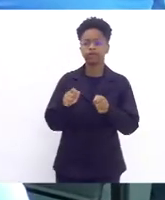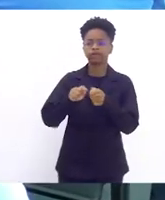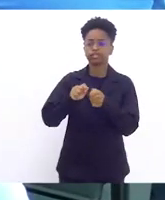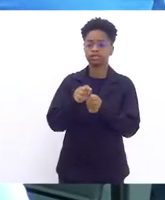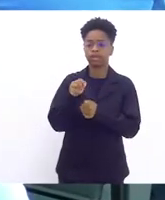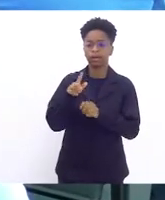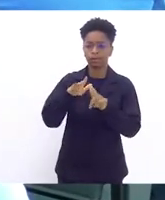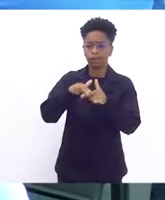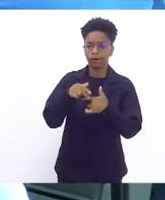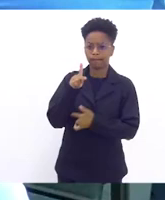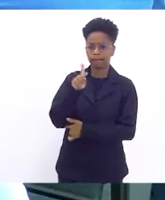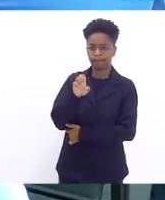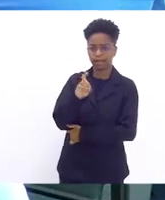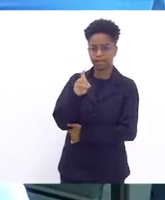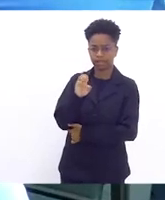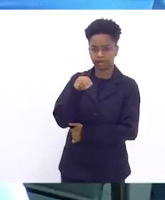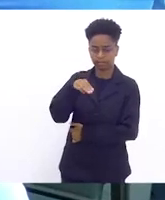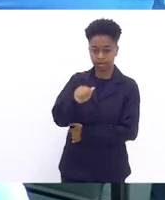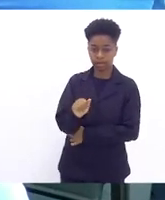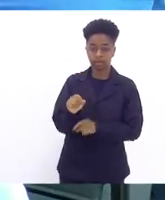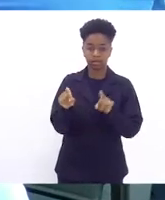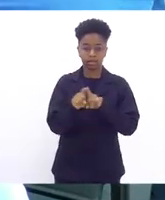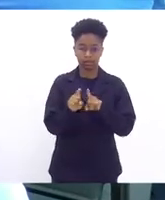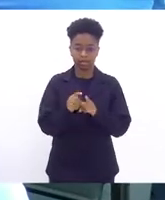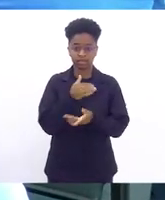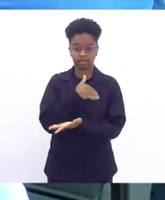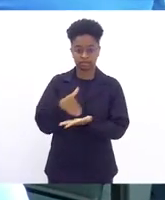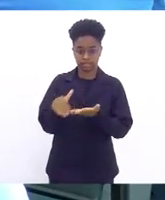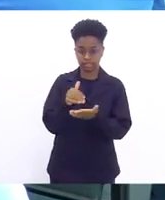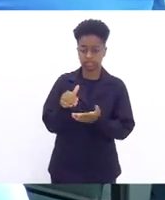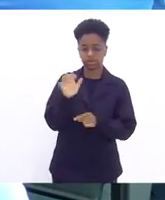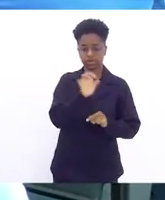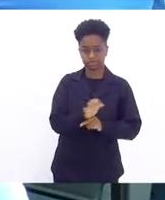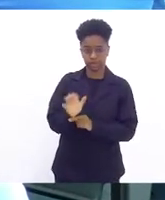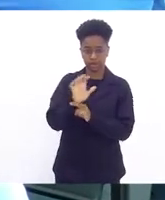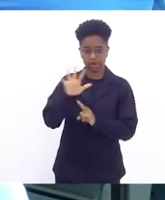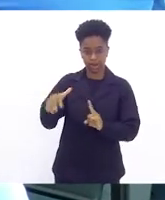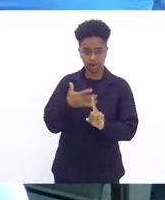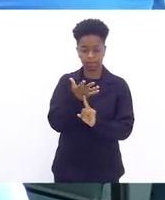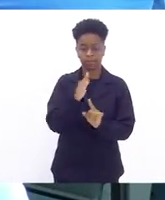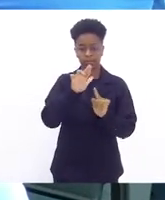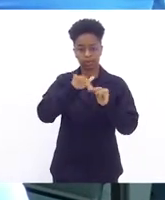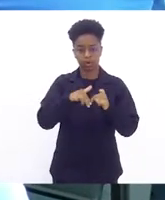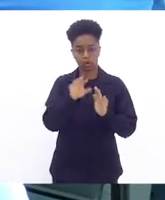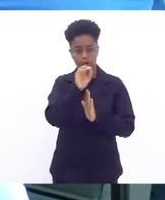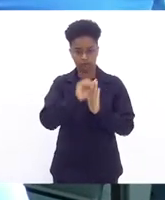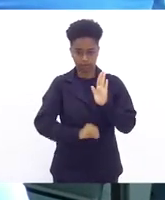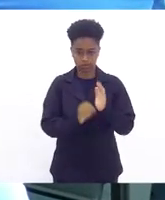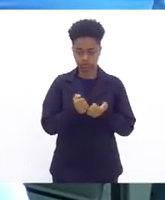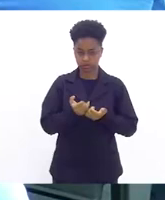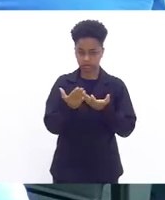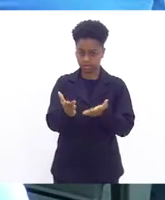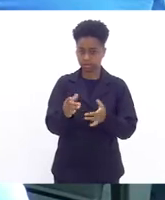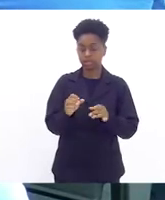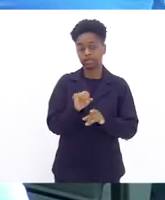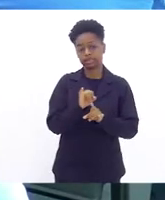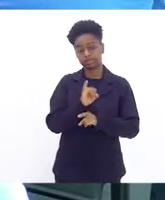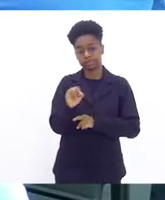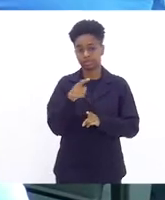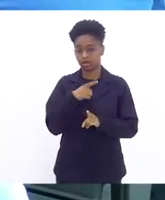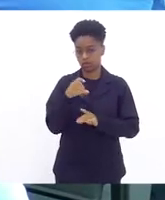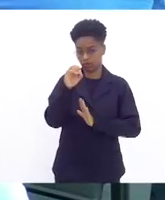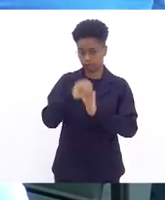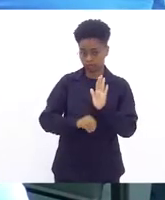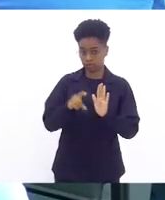ou através diretamente da Secretaria de Estado do ambiente através de ofício segundo ofício a partir do projeto